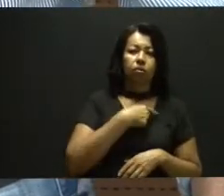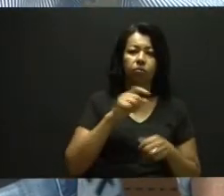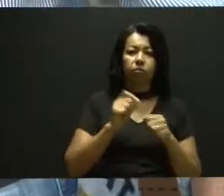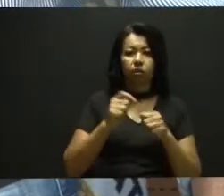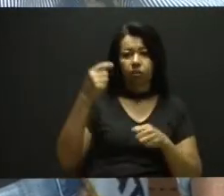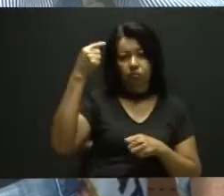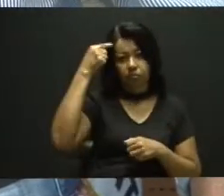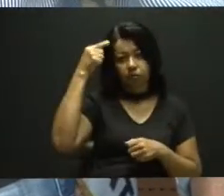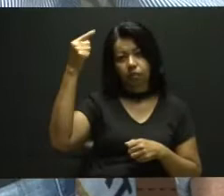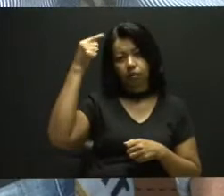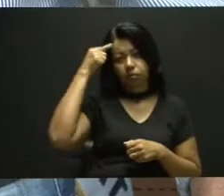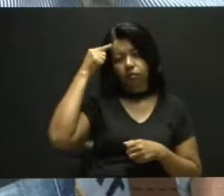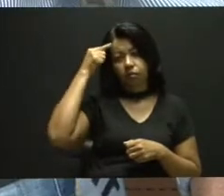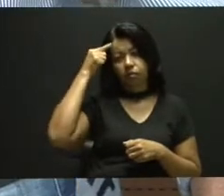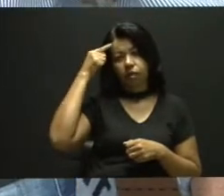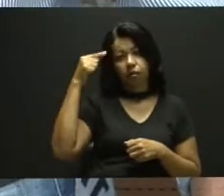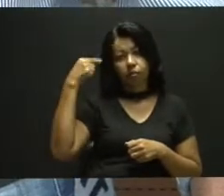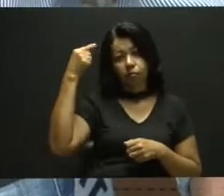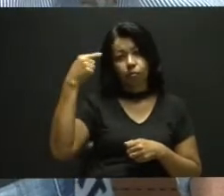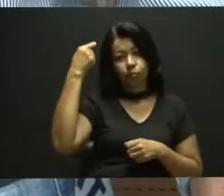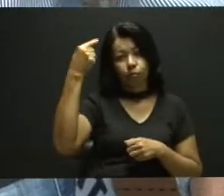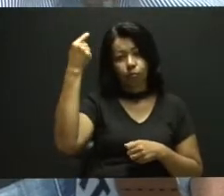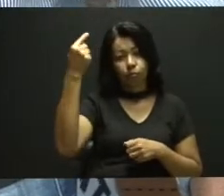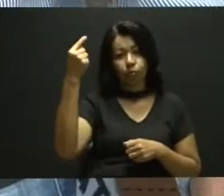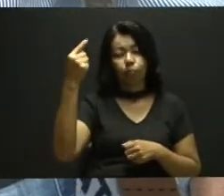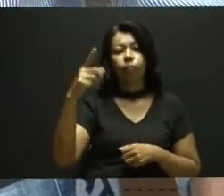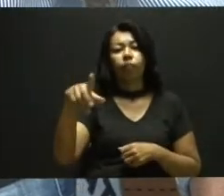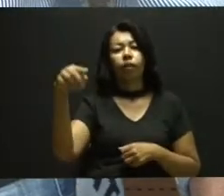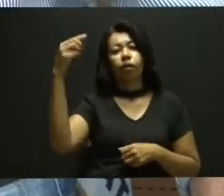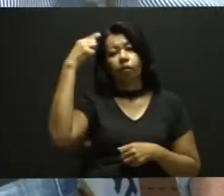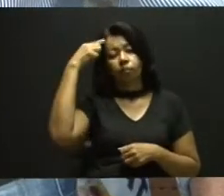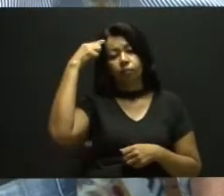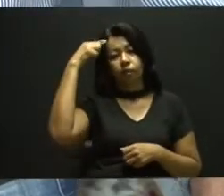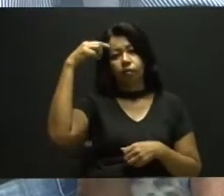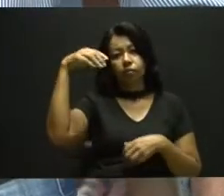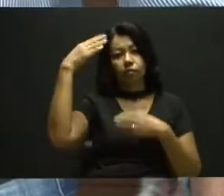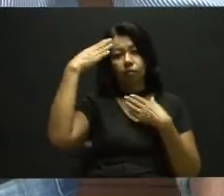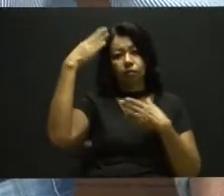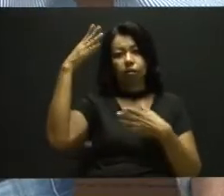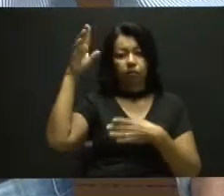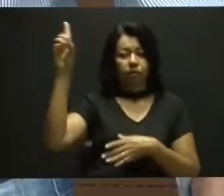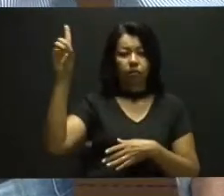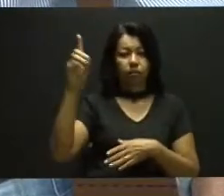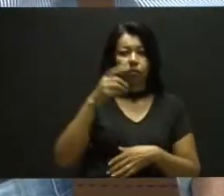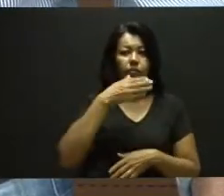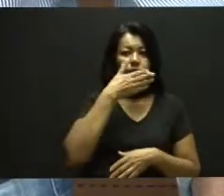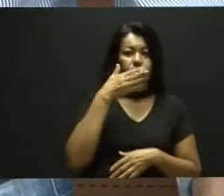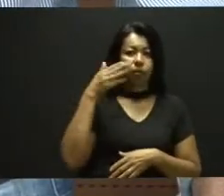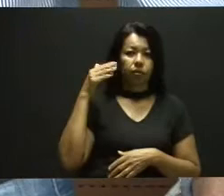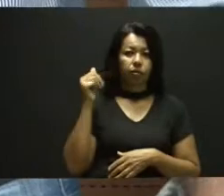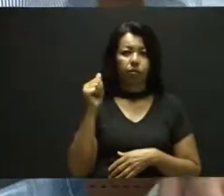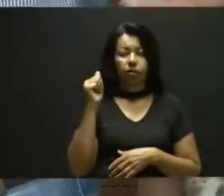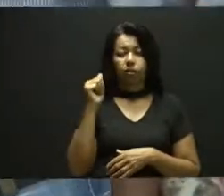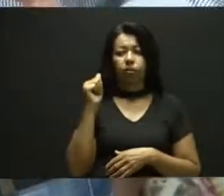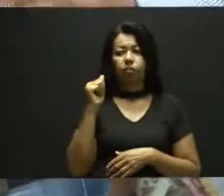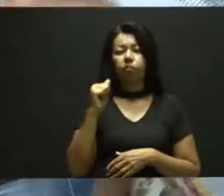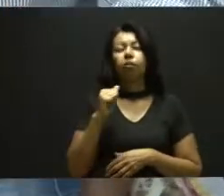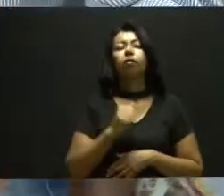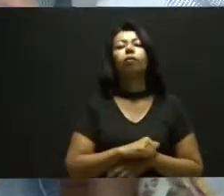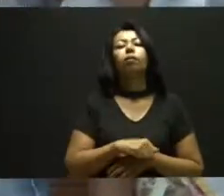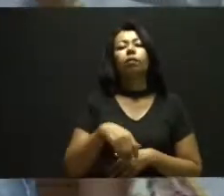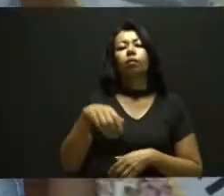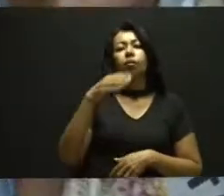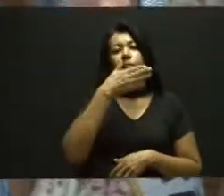muito profunda eu acho que graças a deus está melhorando e está melhorando